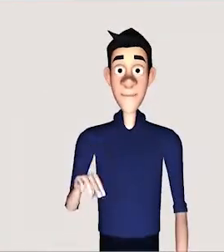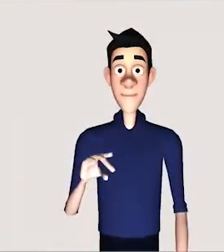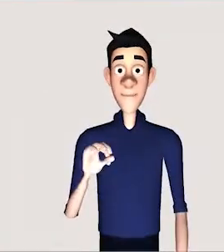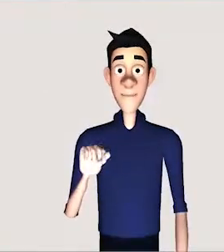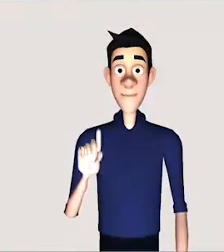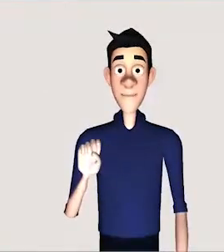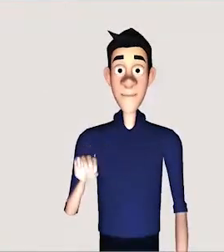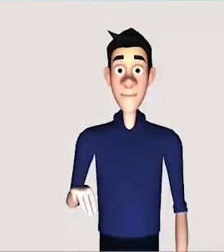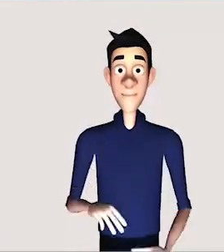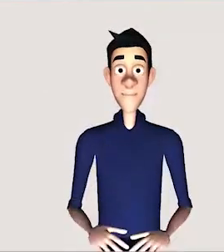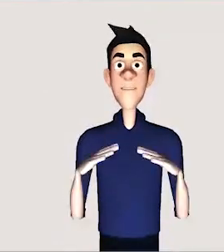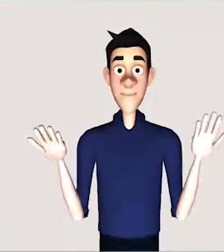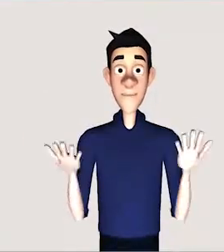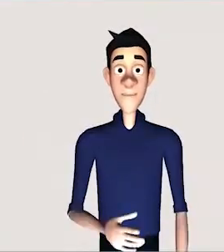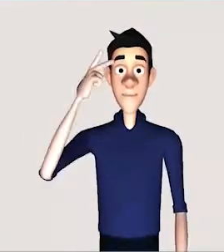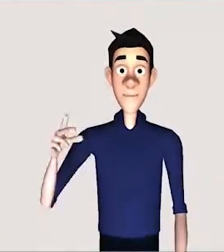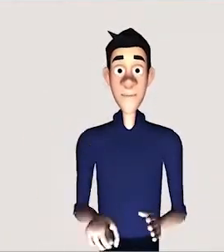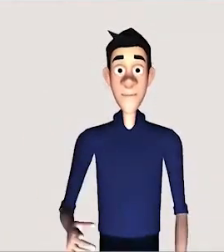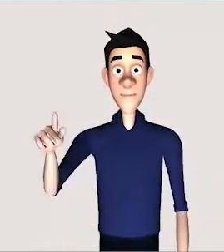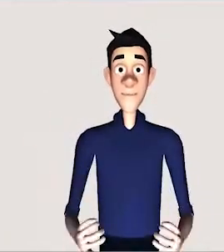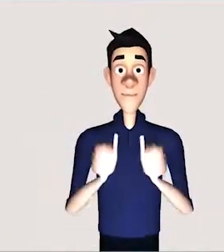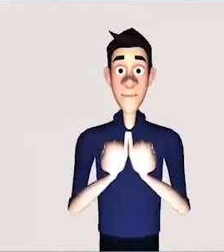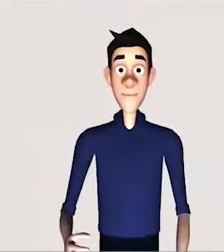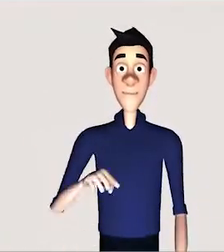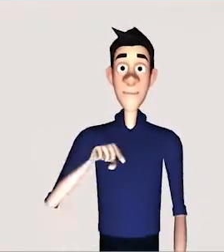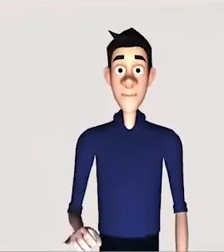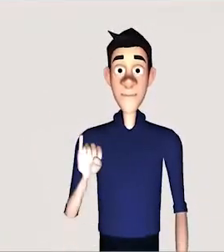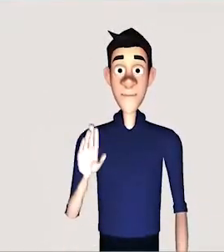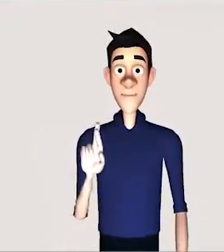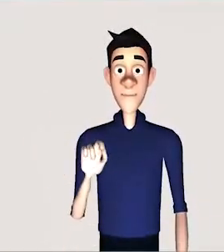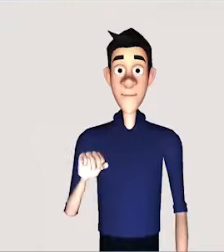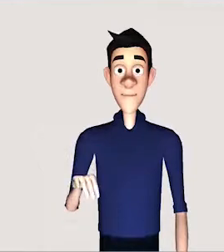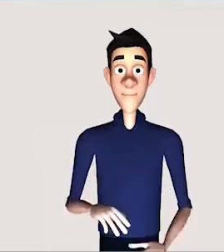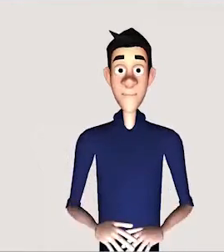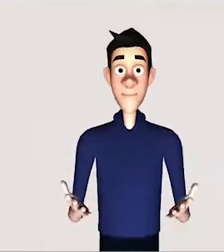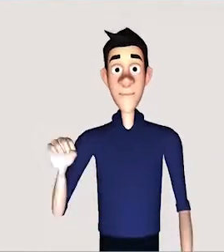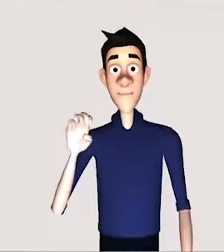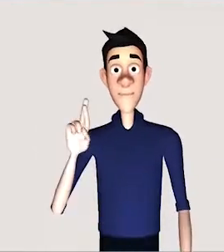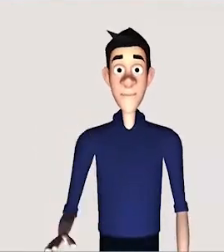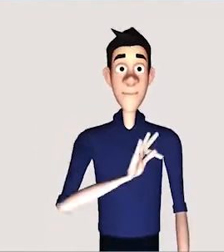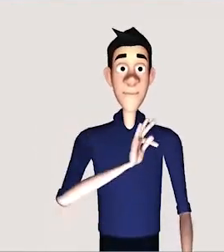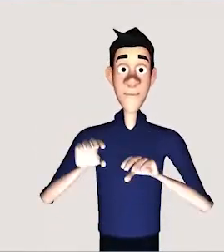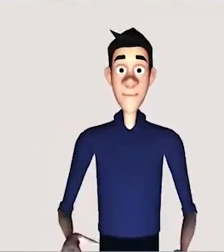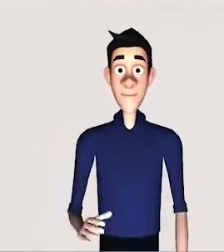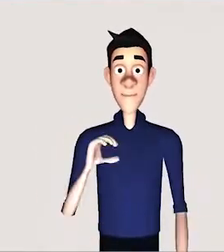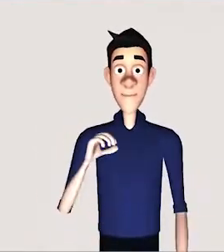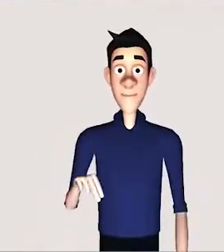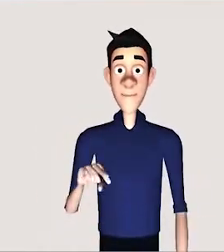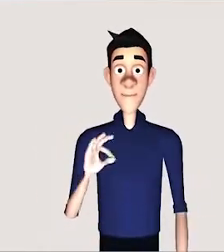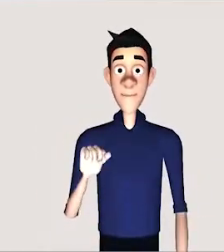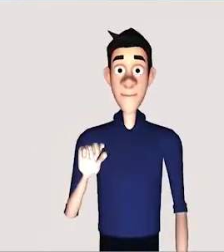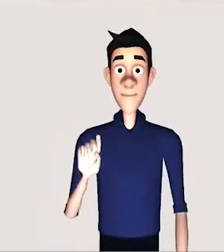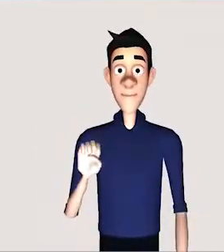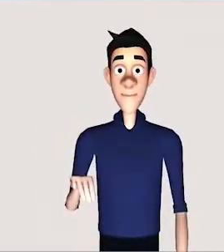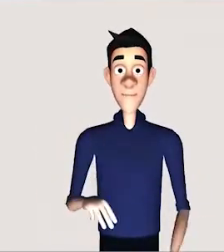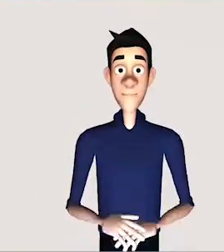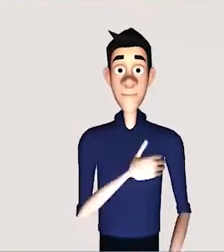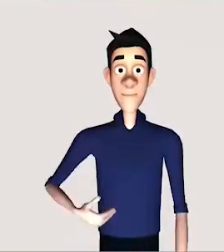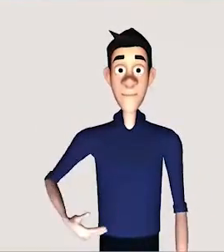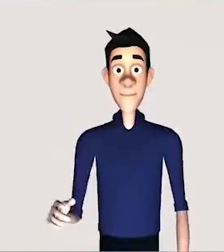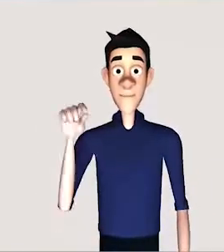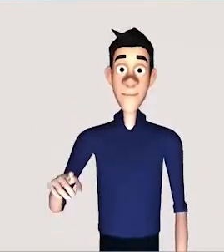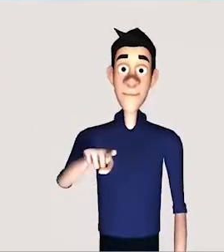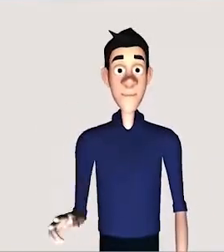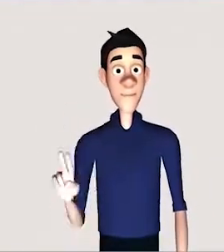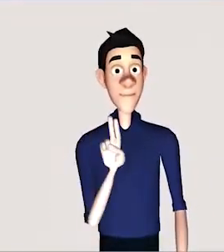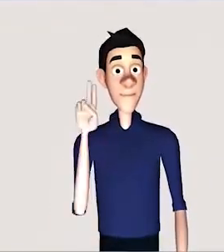vocês, e aí, por exemplo, contagem por câmera entra como opção em outros. Ela não tem uma opção específica. Então, continuando,